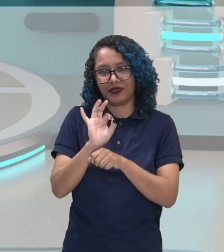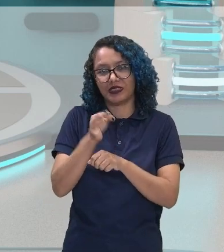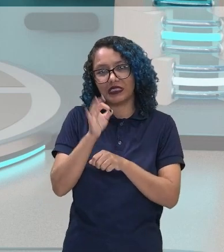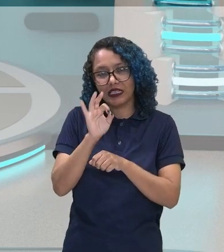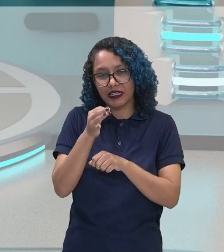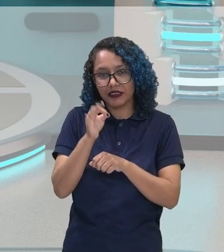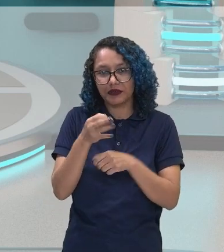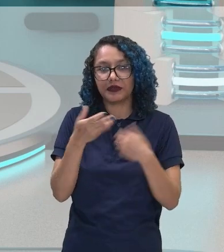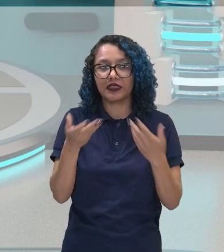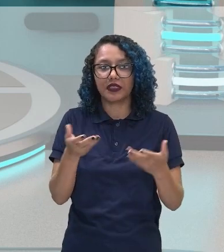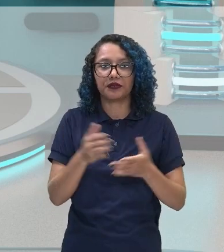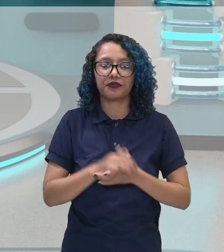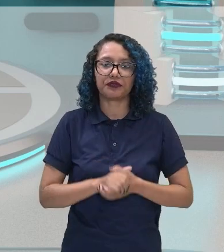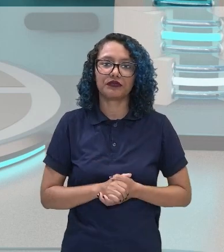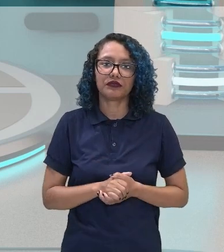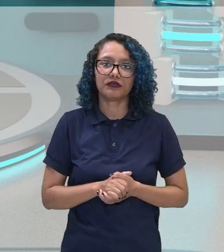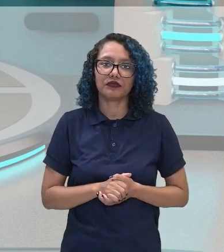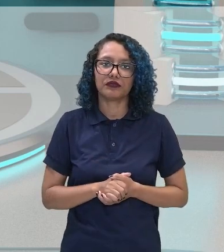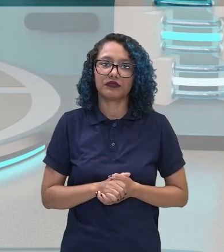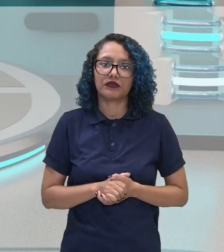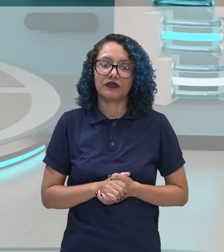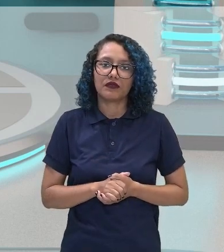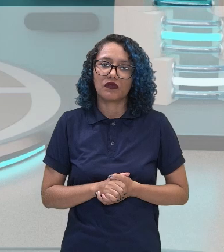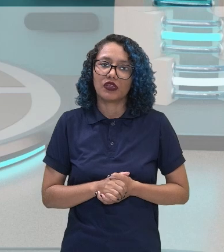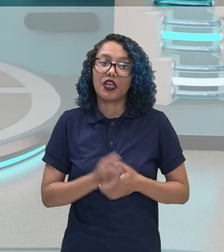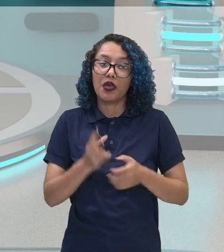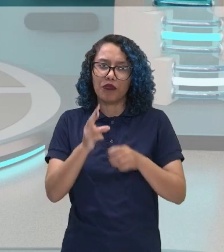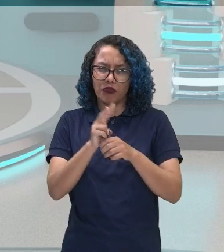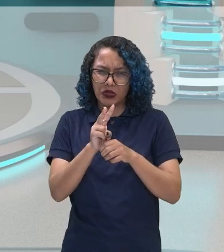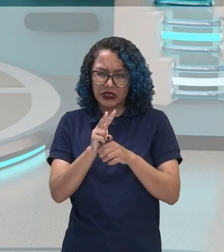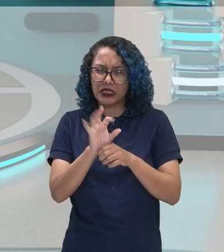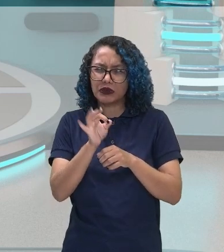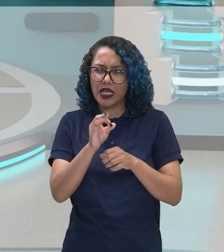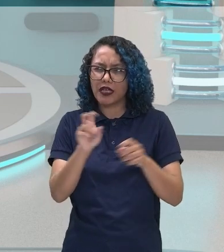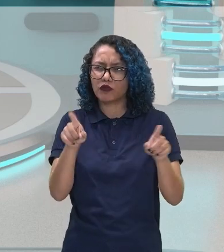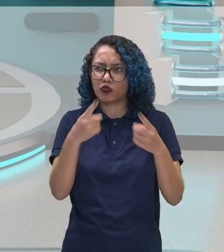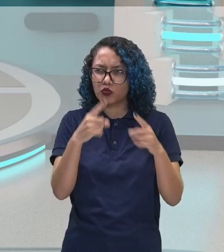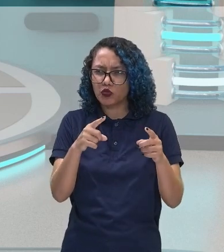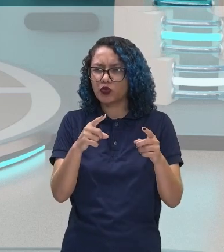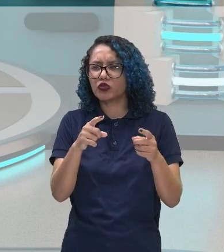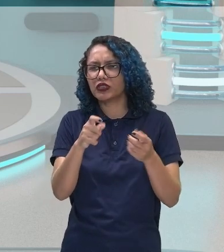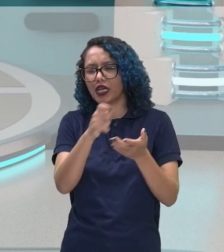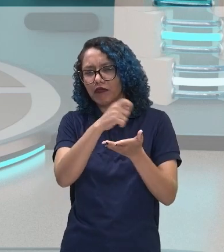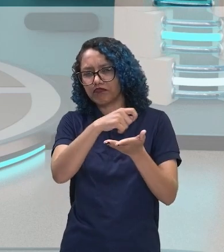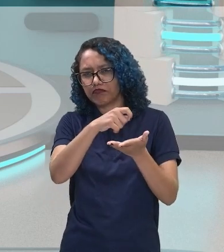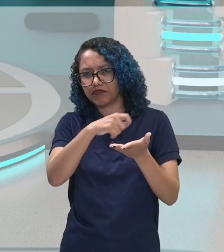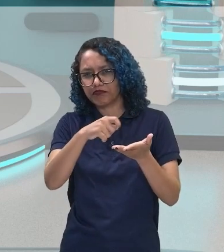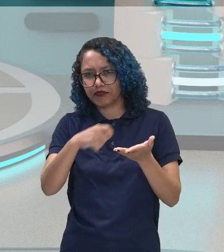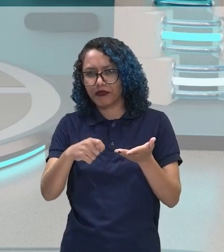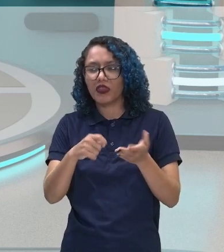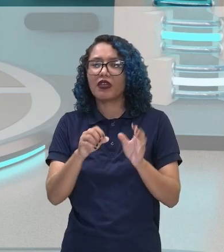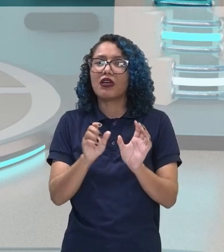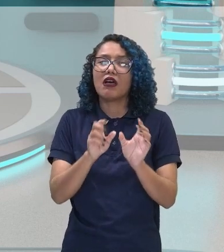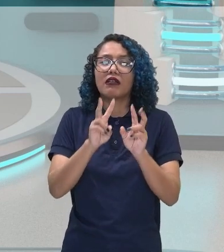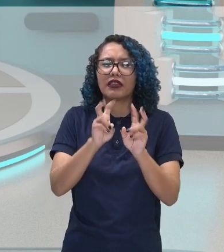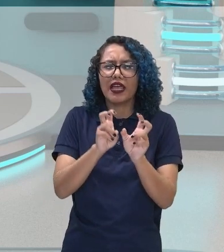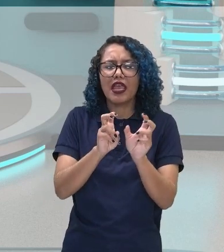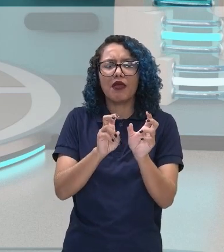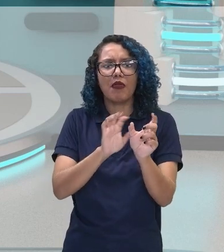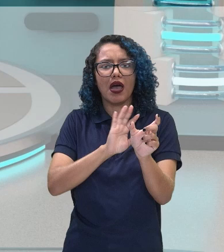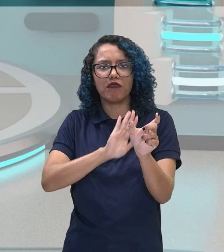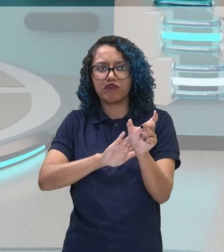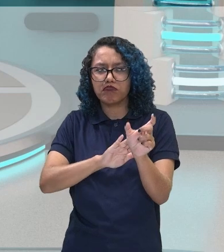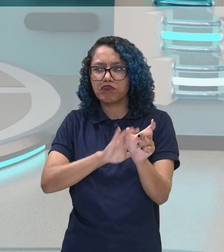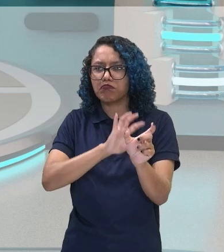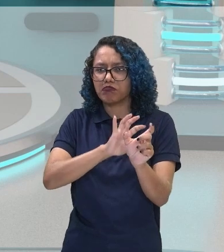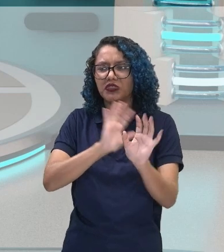falamos a questão da proteção, da canção, da letra, do tema conotativo e denotativo, que nós já